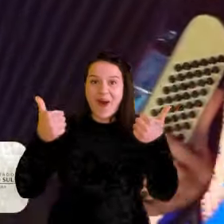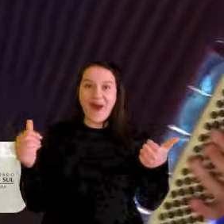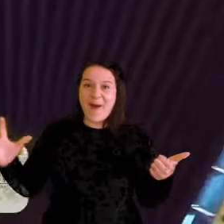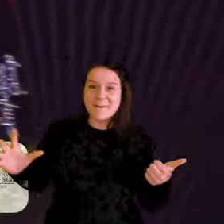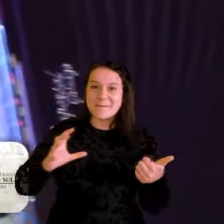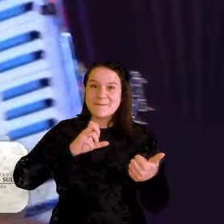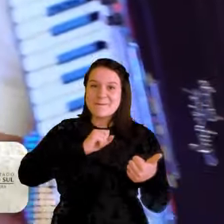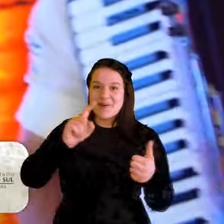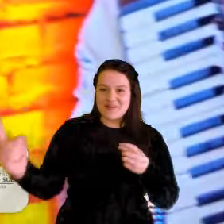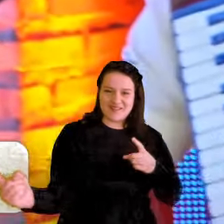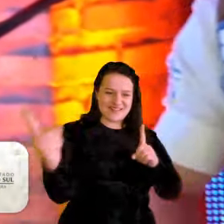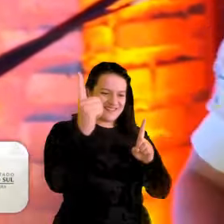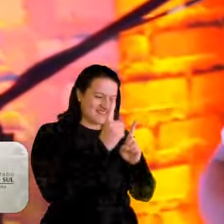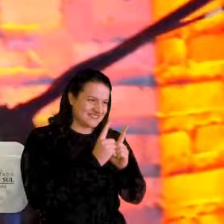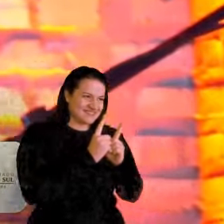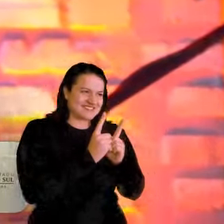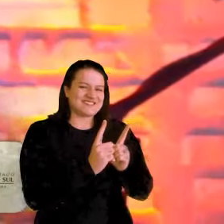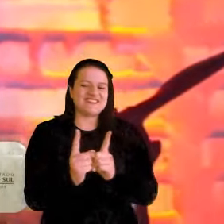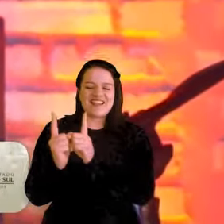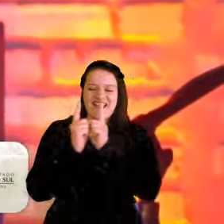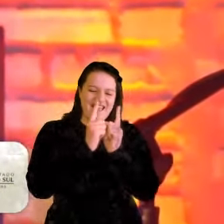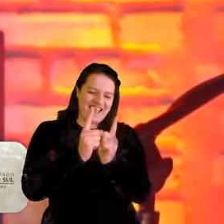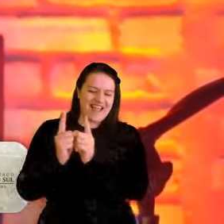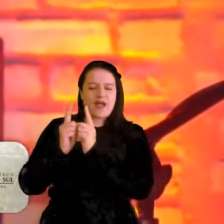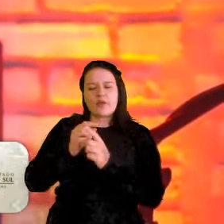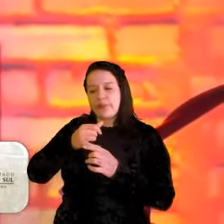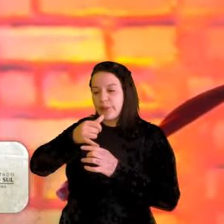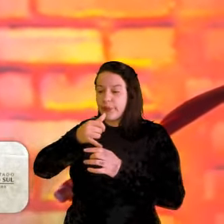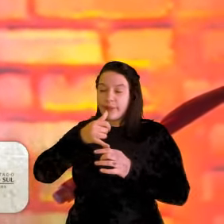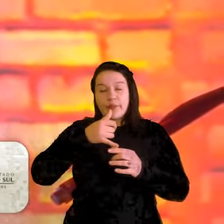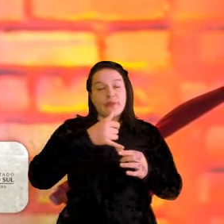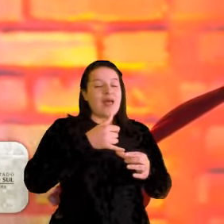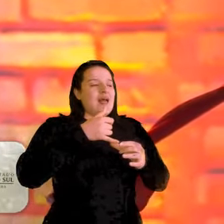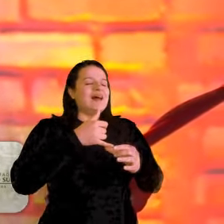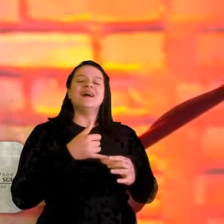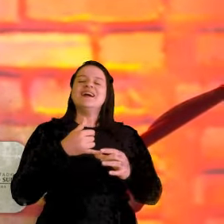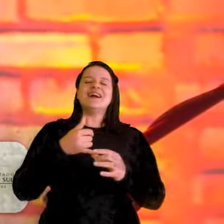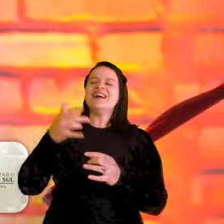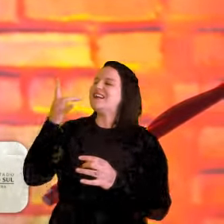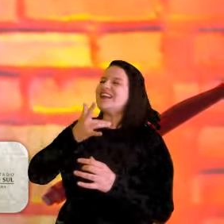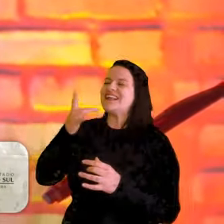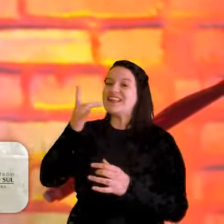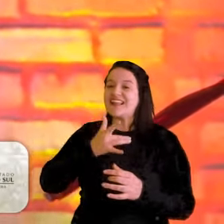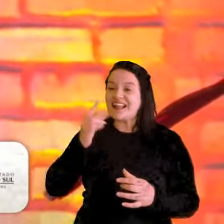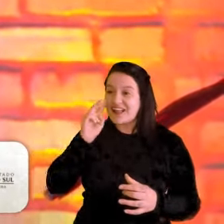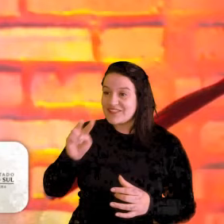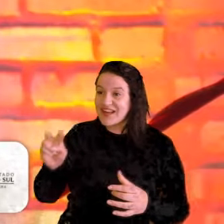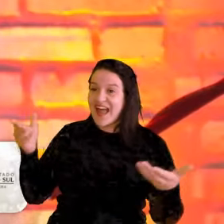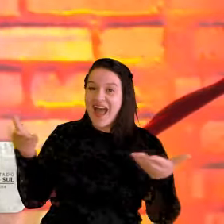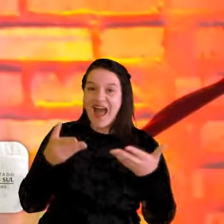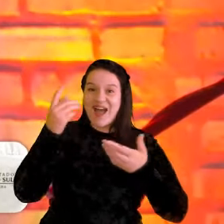daria amor somente a tua volta nesse rancho triste. O meu chimarrão voltaria ao sabor se acaso